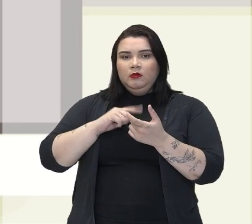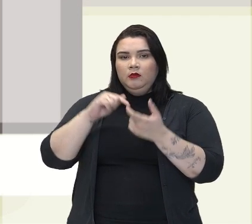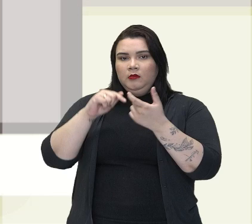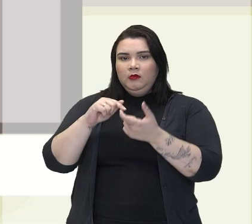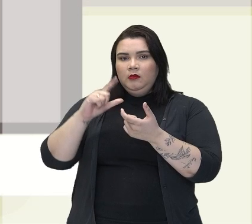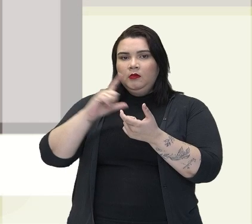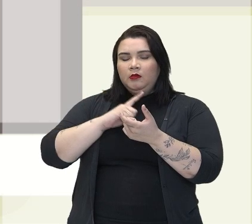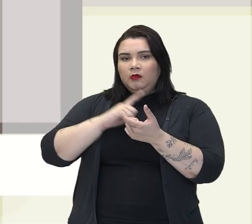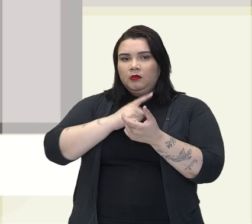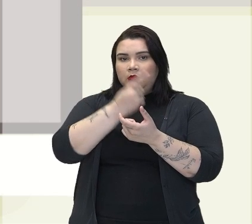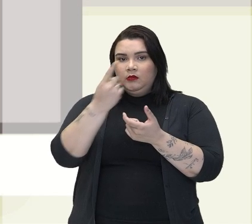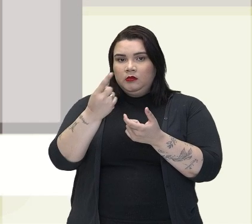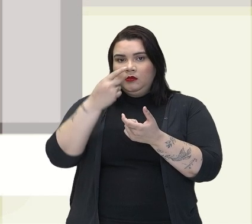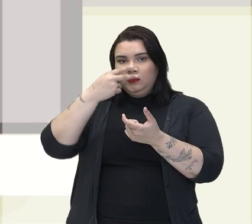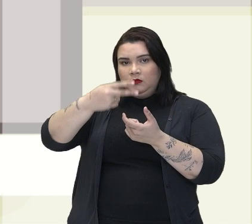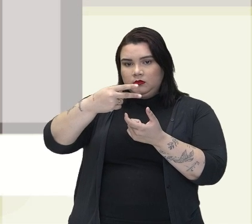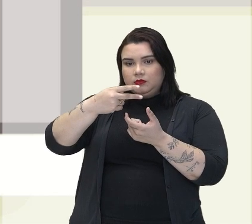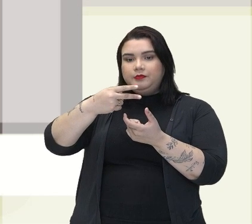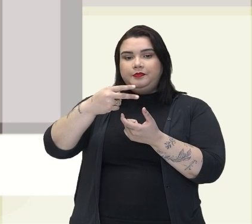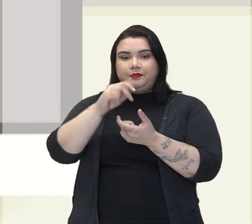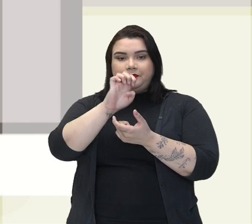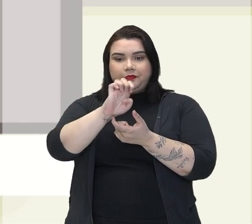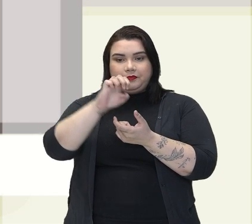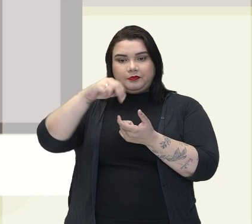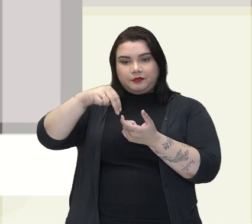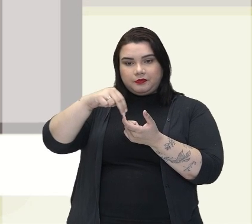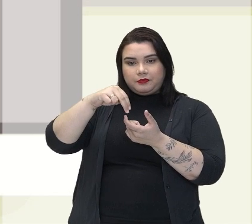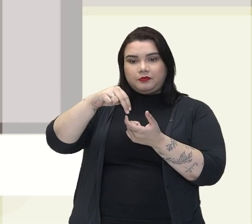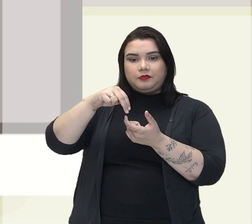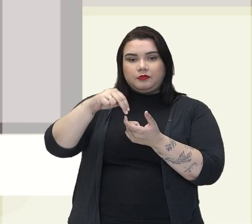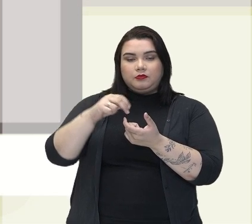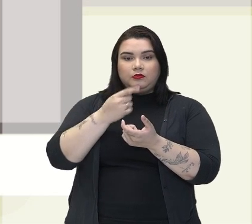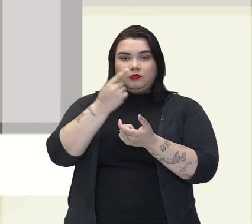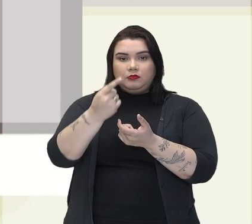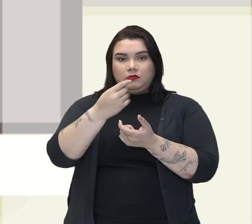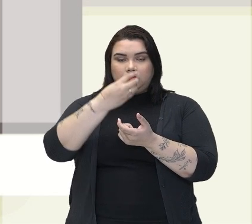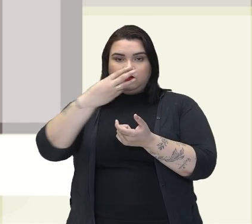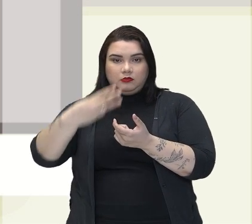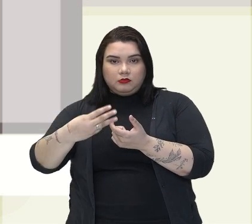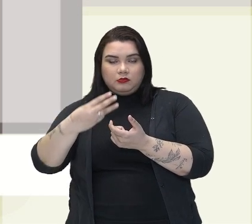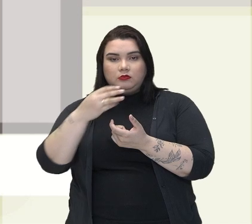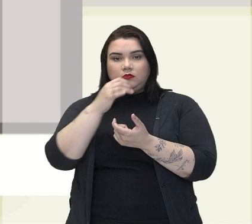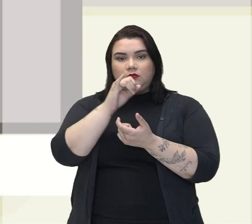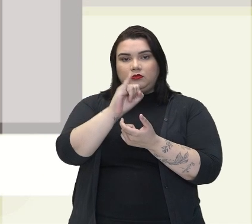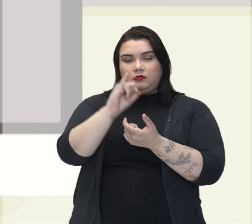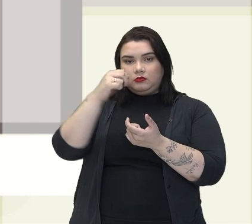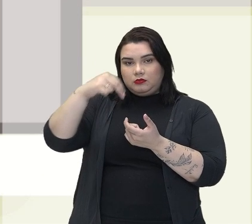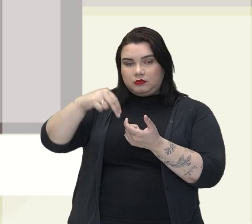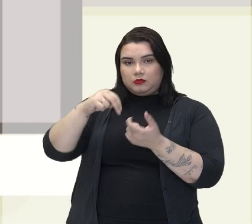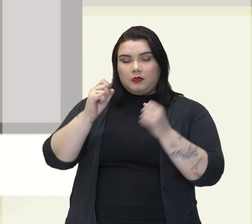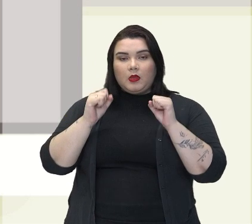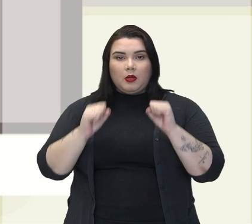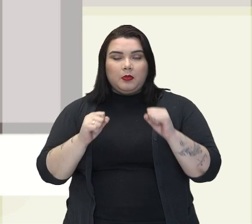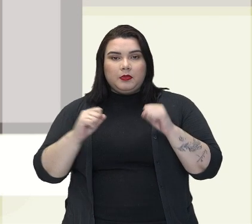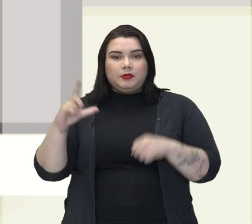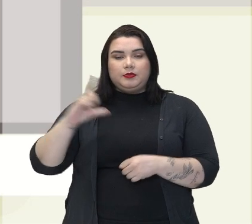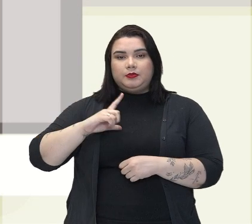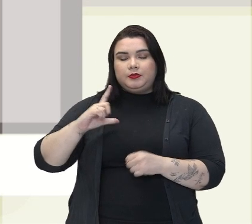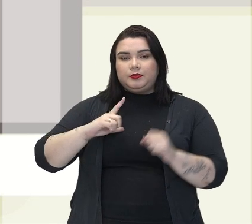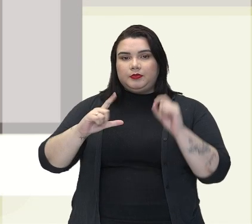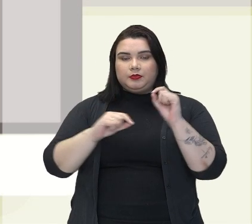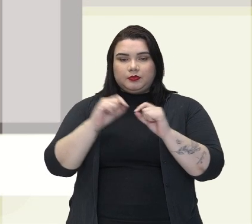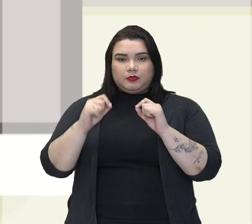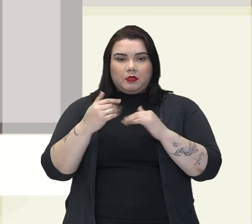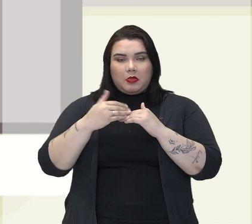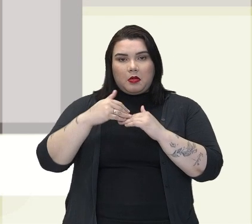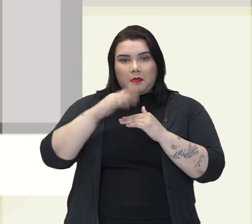uma ligação dupla, o EN, uma ligação tripla, o IN. Pode existir